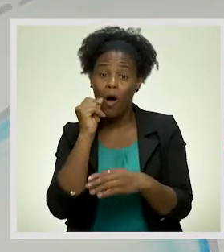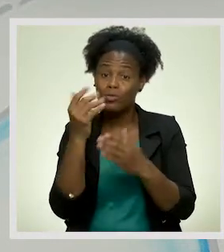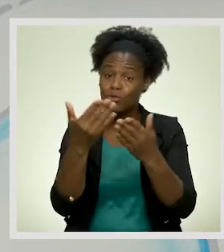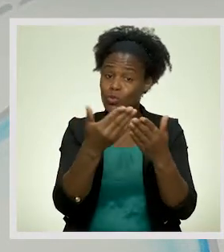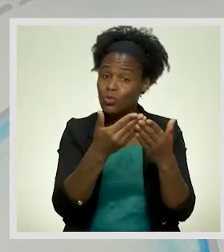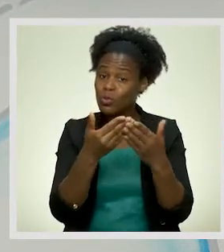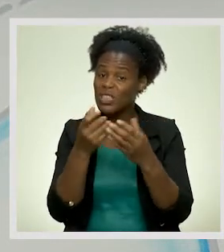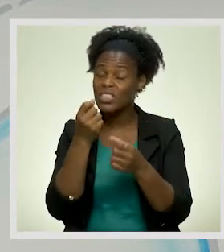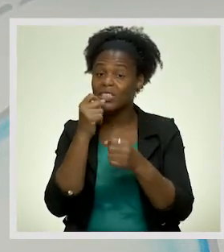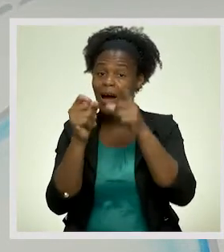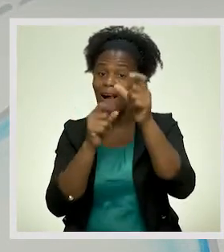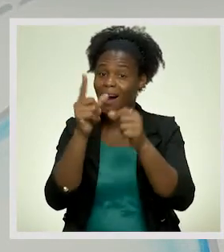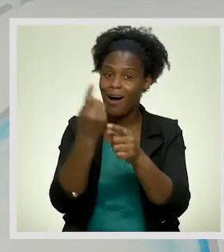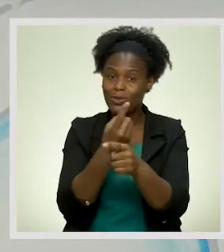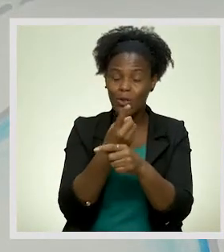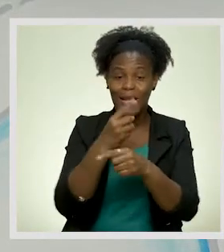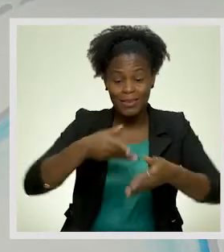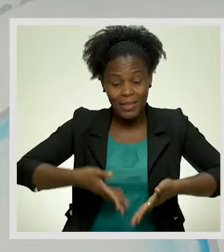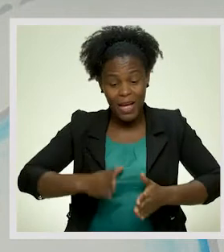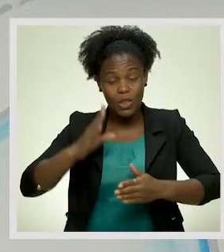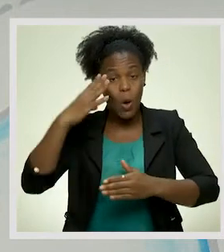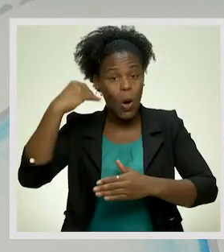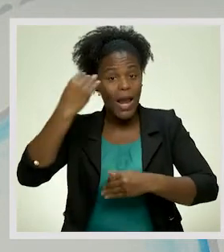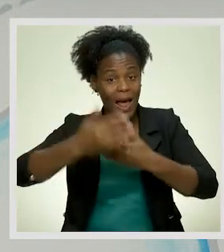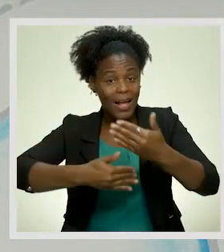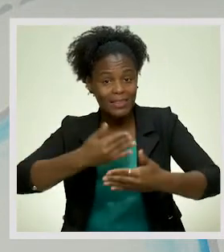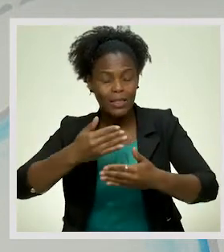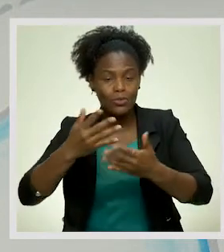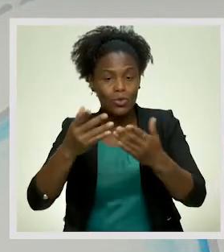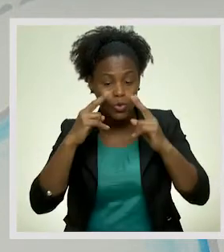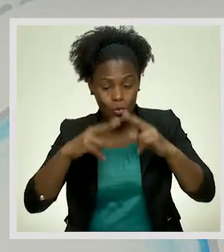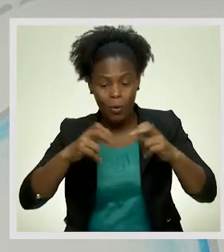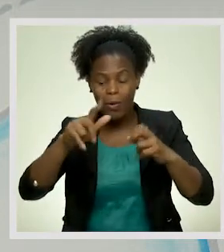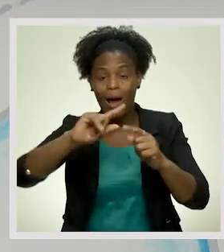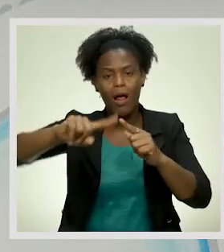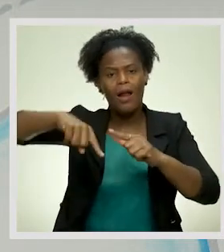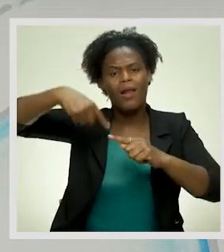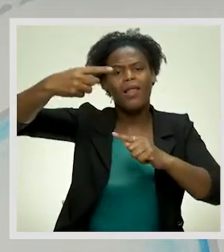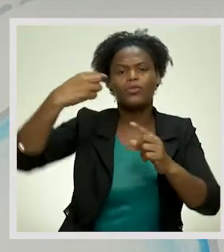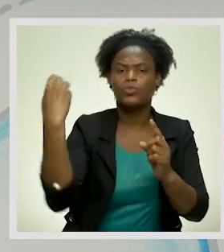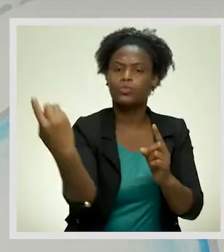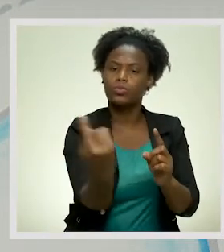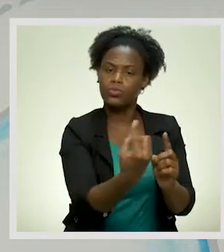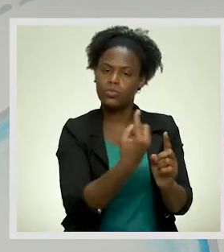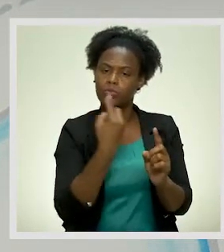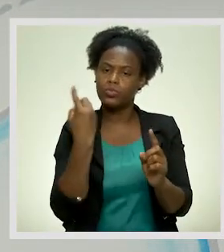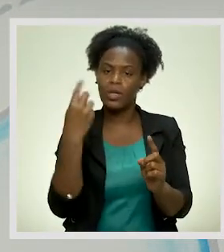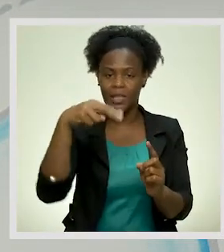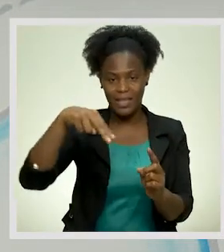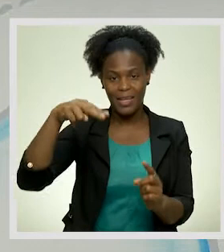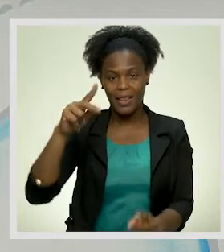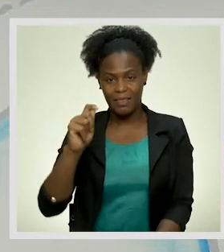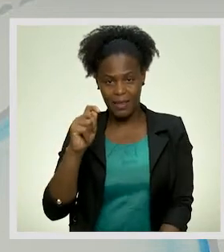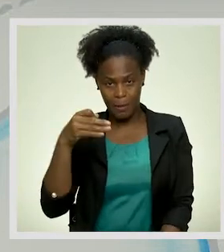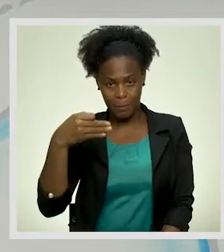que descobriu esse lugar, que fica para além da órbita de Neptuno. Esse